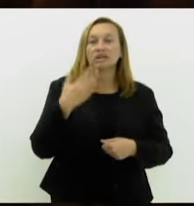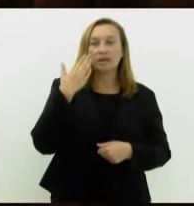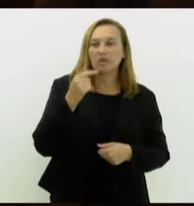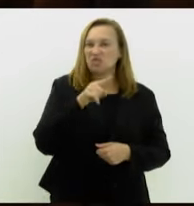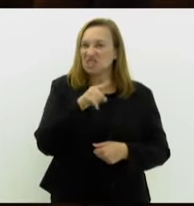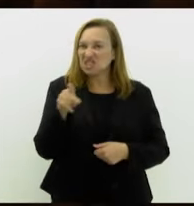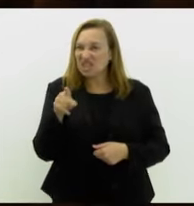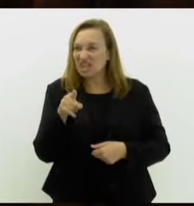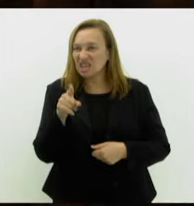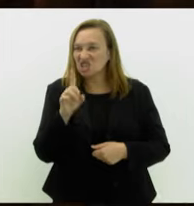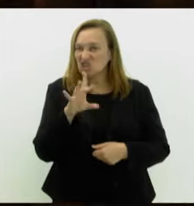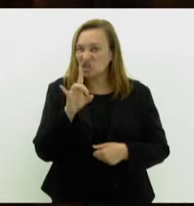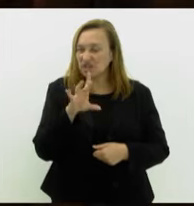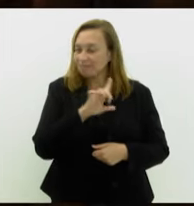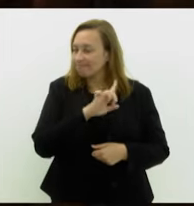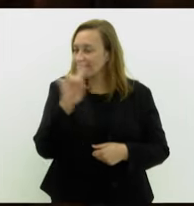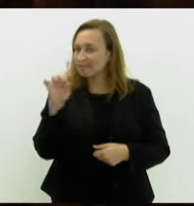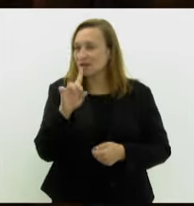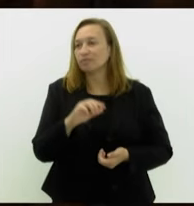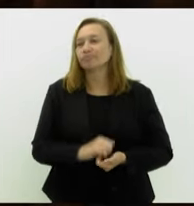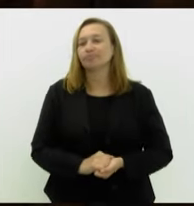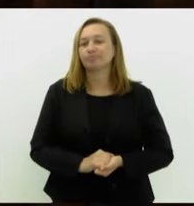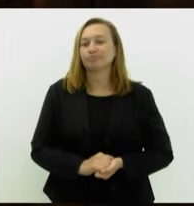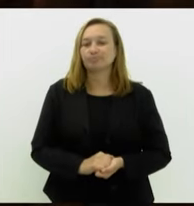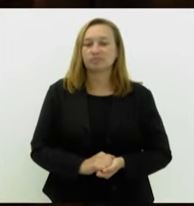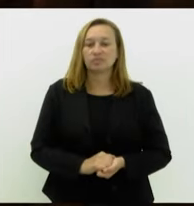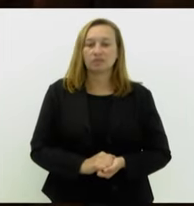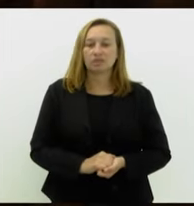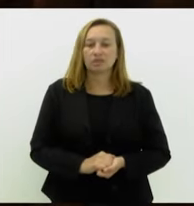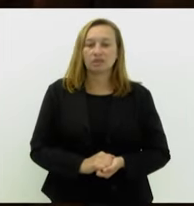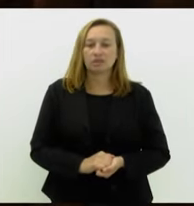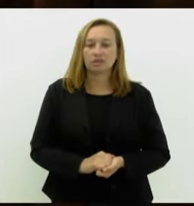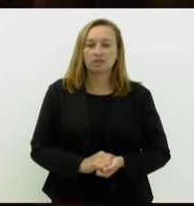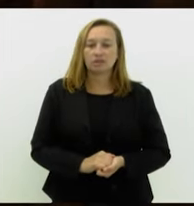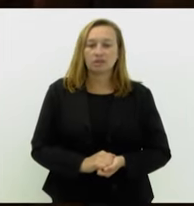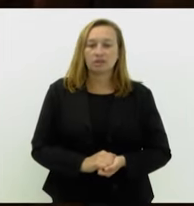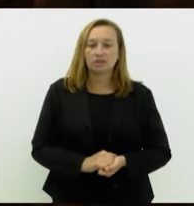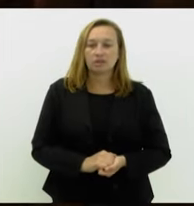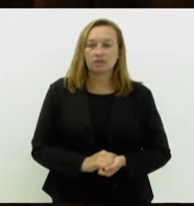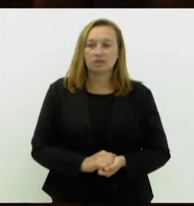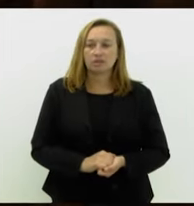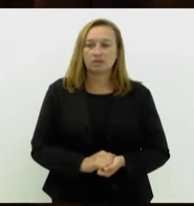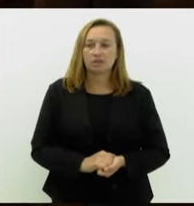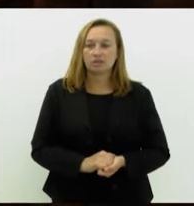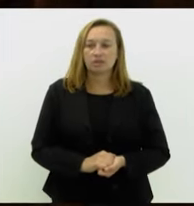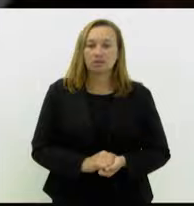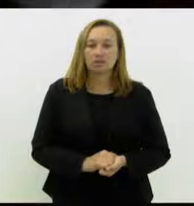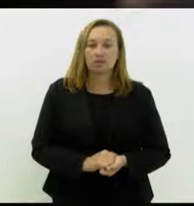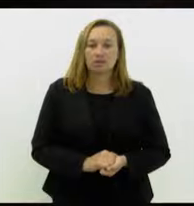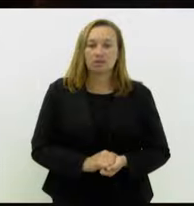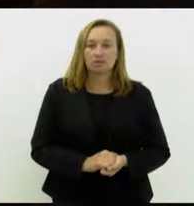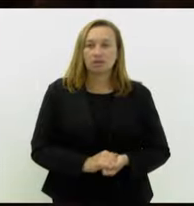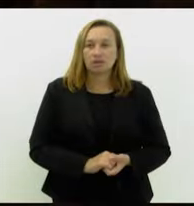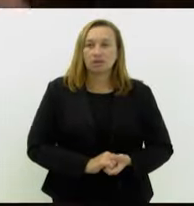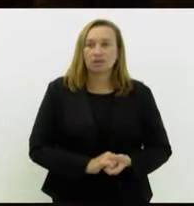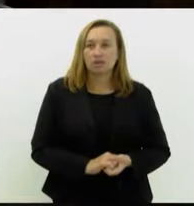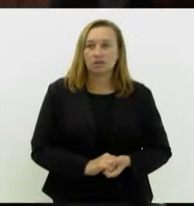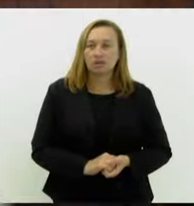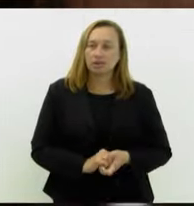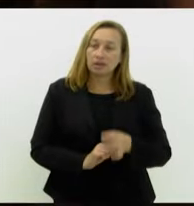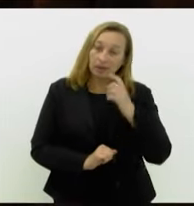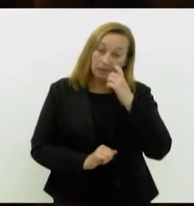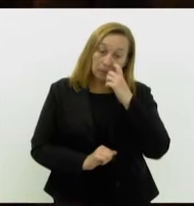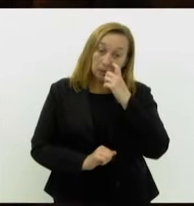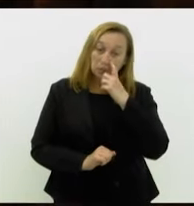não está sozinha na sua luta para isso é importante que iniciativas